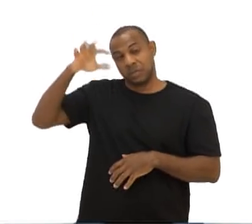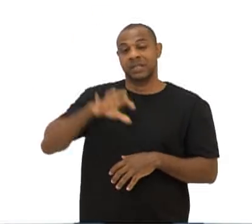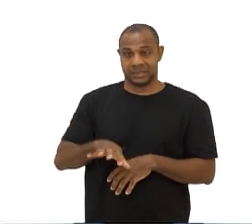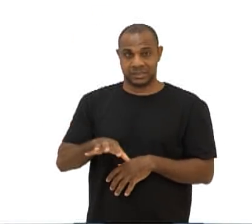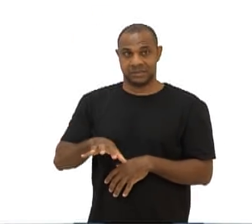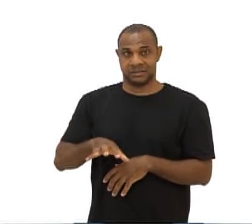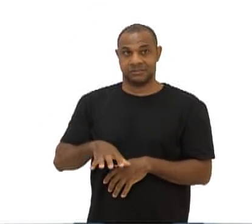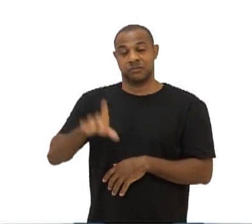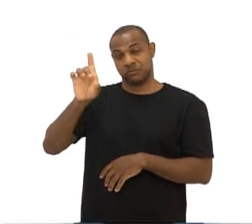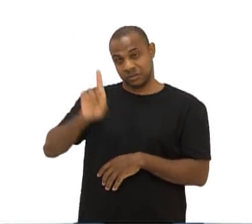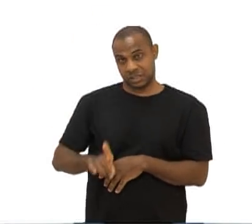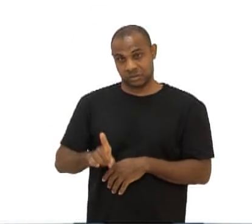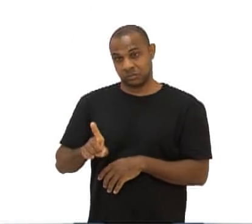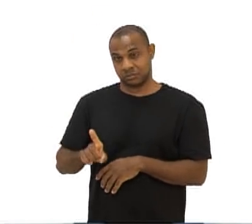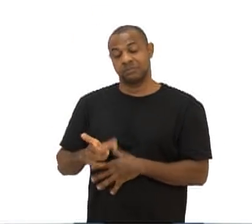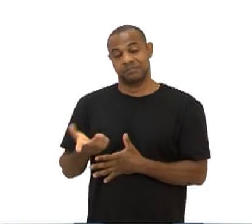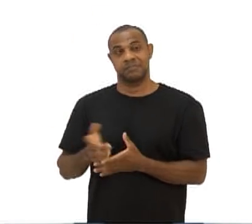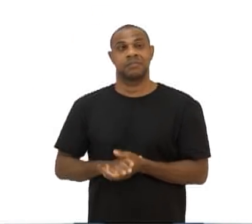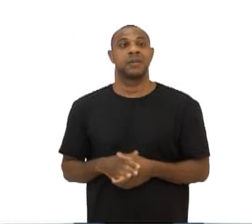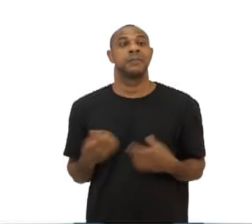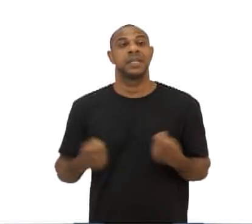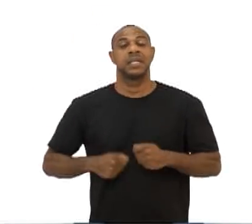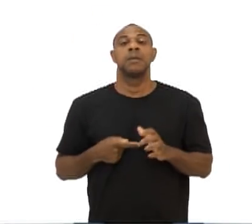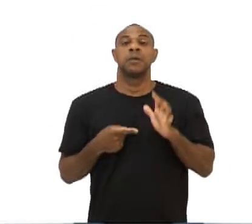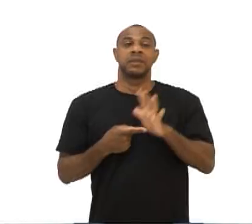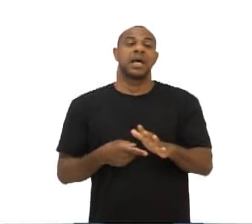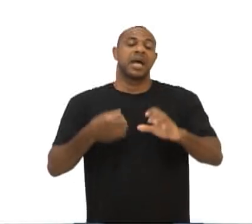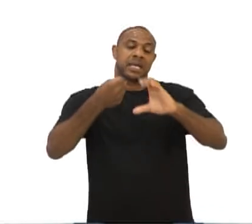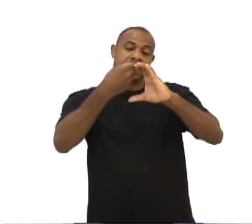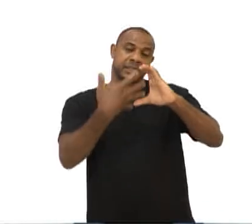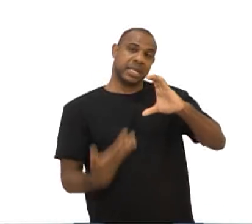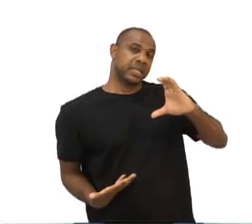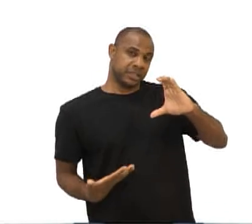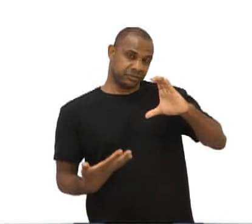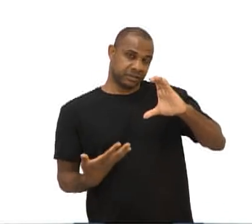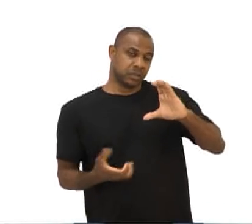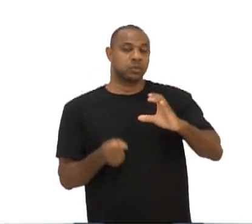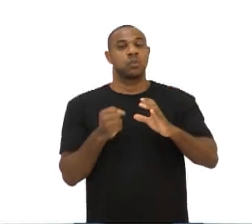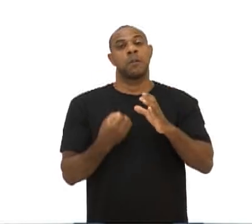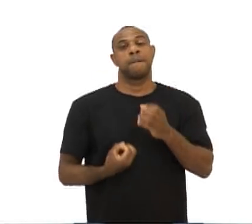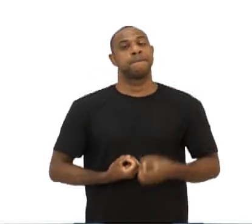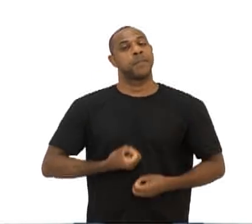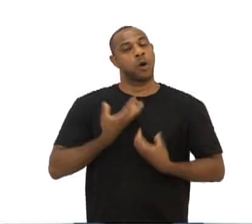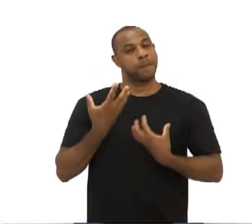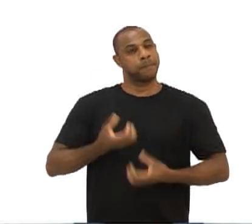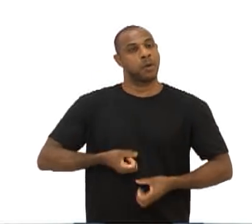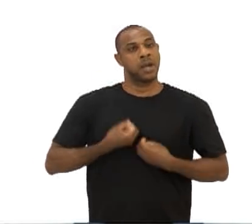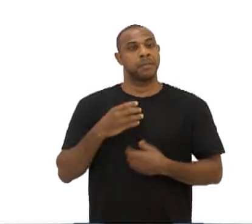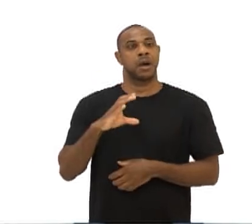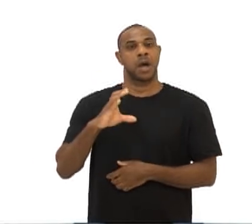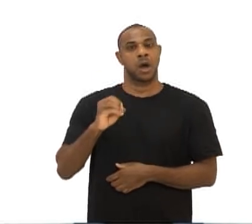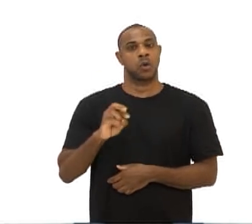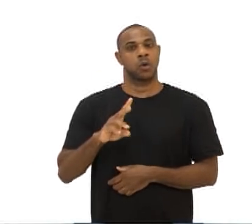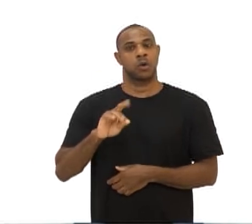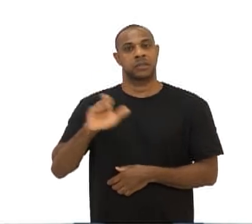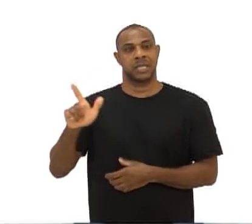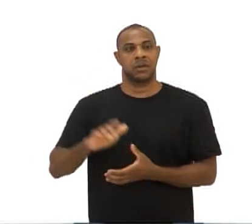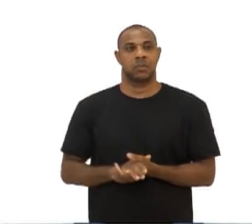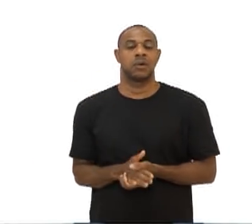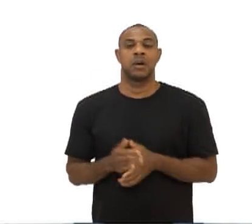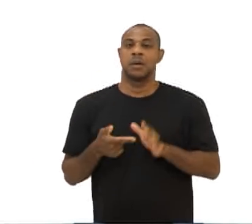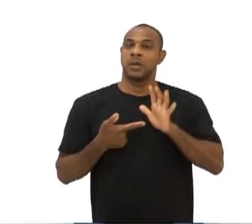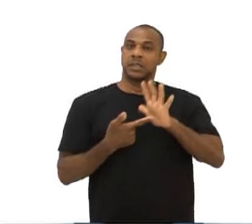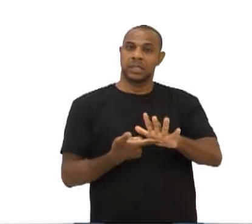Agora nós vamos conhecer as características do poema de cordel, tá? Primeiro, manifestação literária da